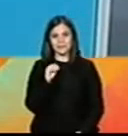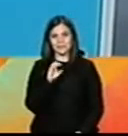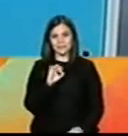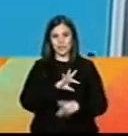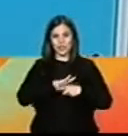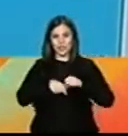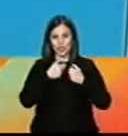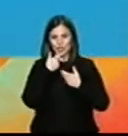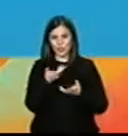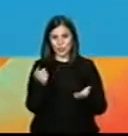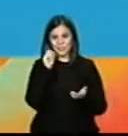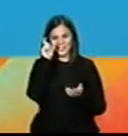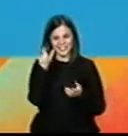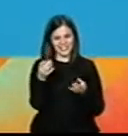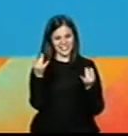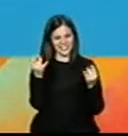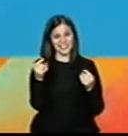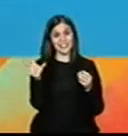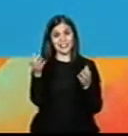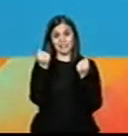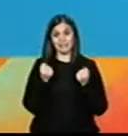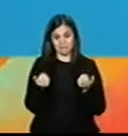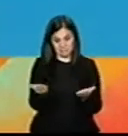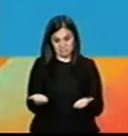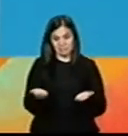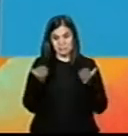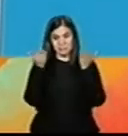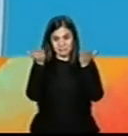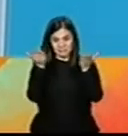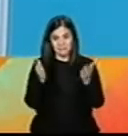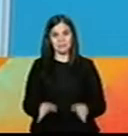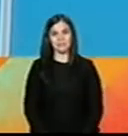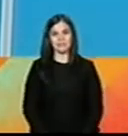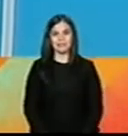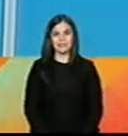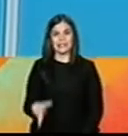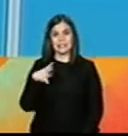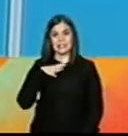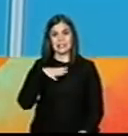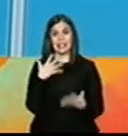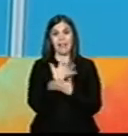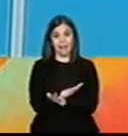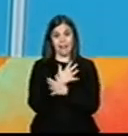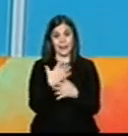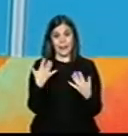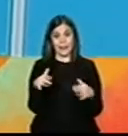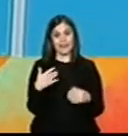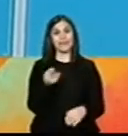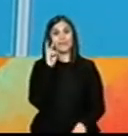destruidor de cenários. Vamos tirar então a nossa polenta e esta queima. Estão a